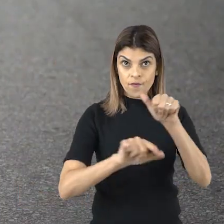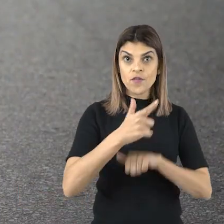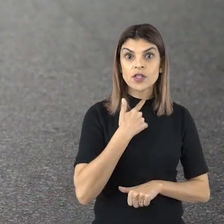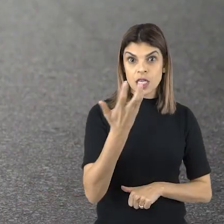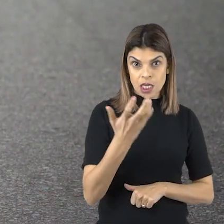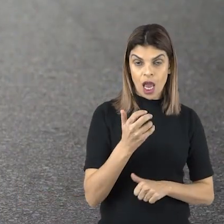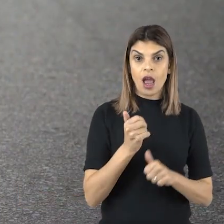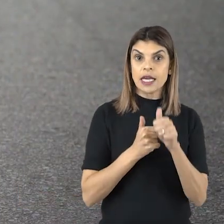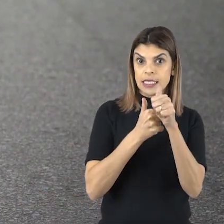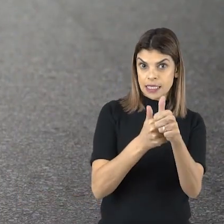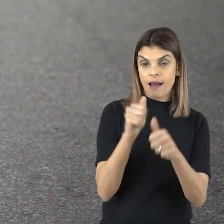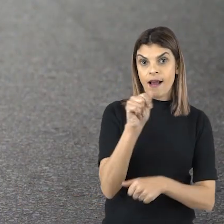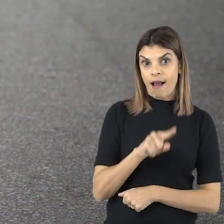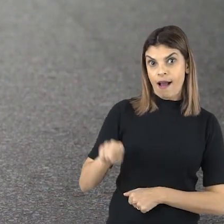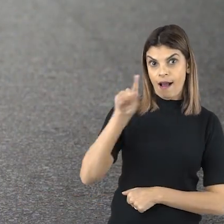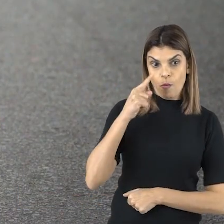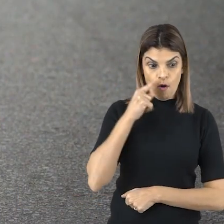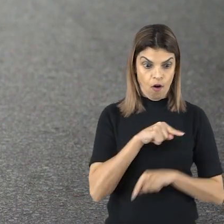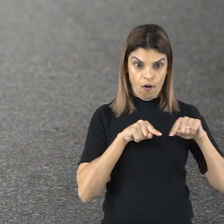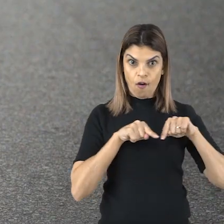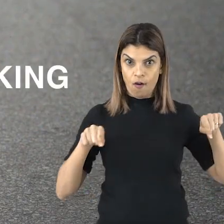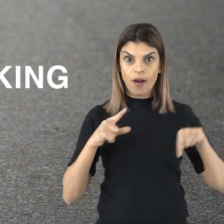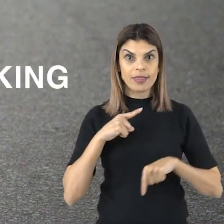Se quiserem nos seguir em